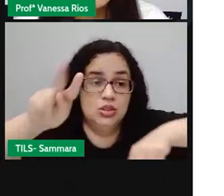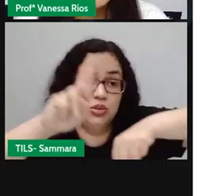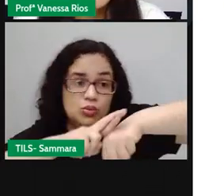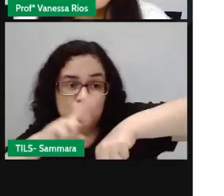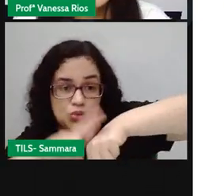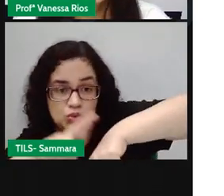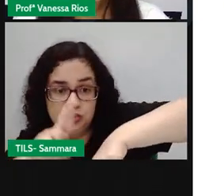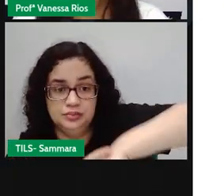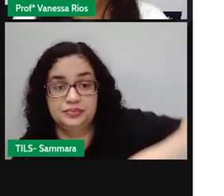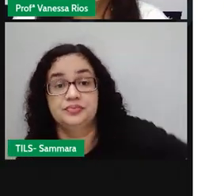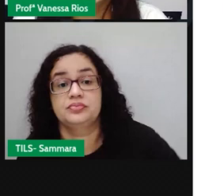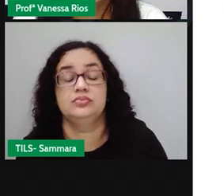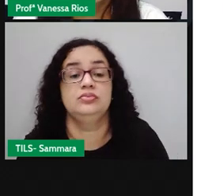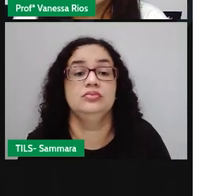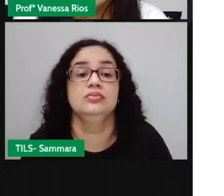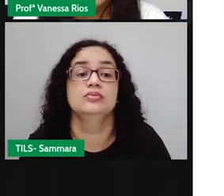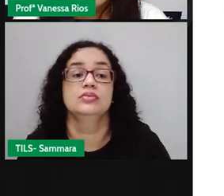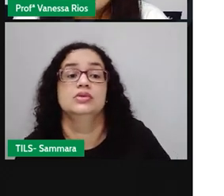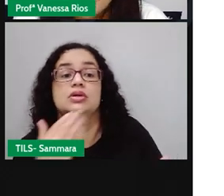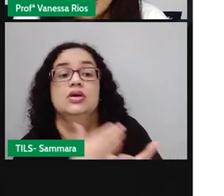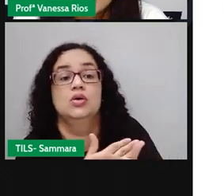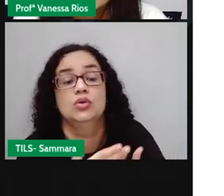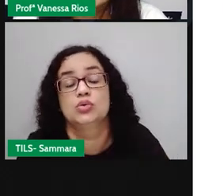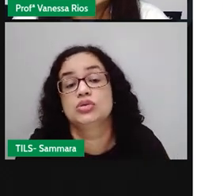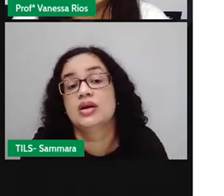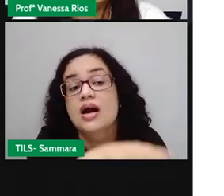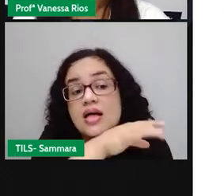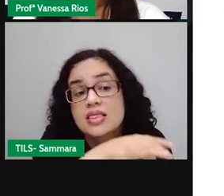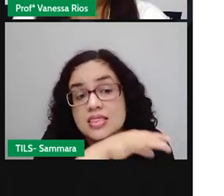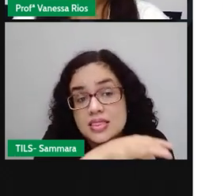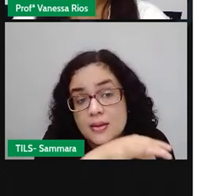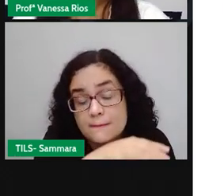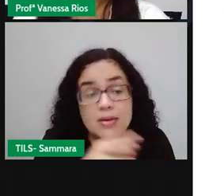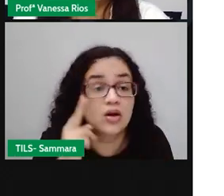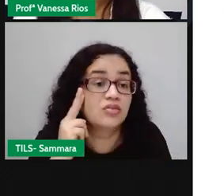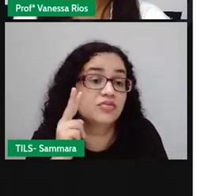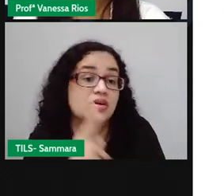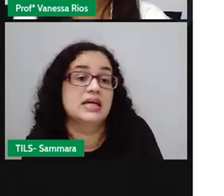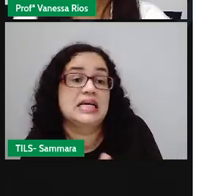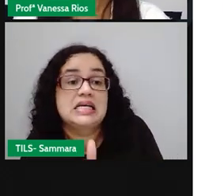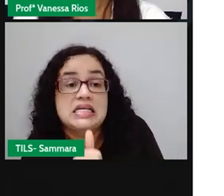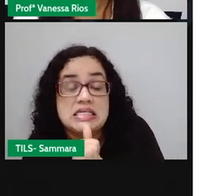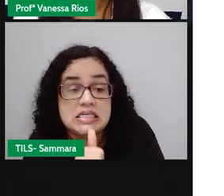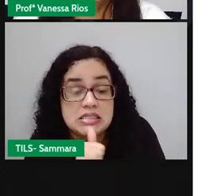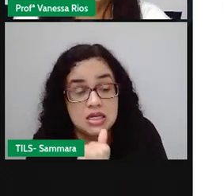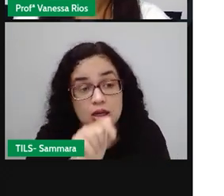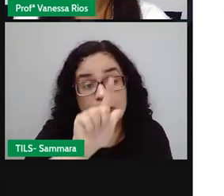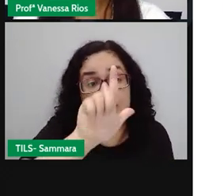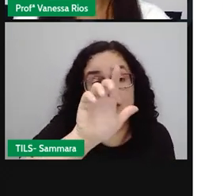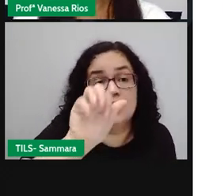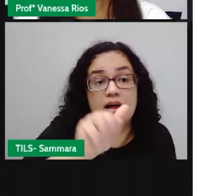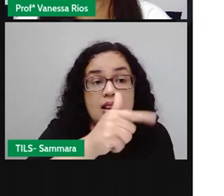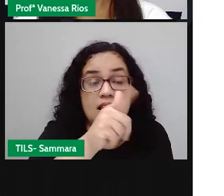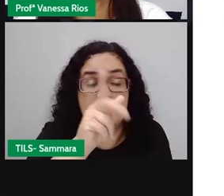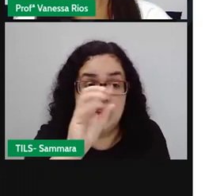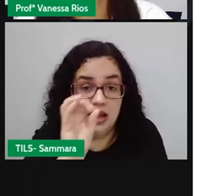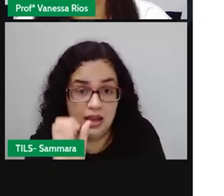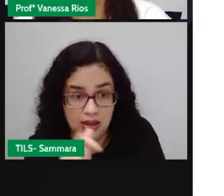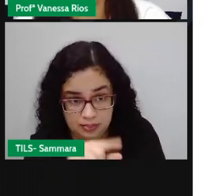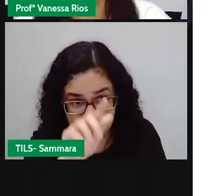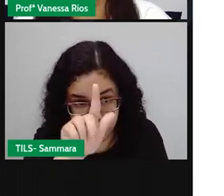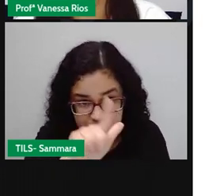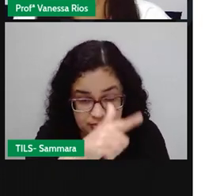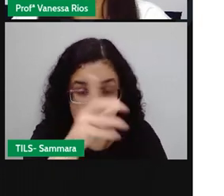rochas. Podem ser também de origem animal. A gente viu o exemplo aí da lã, do couro, né, que são